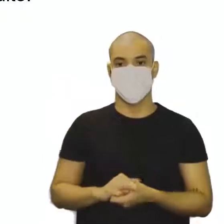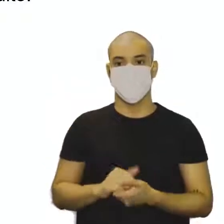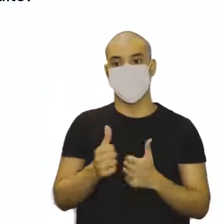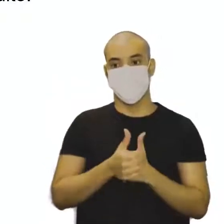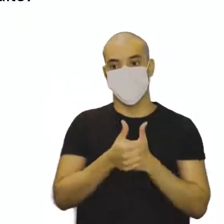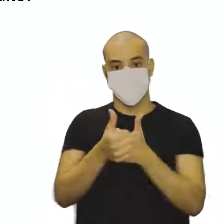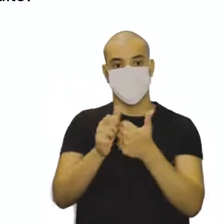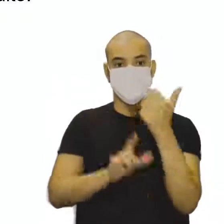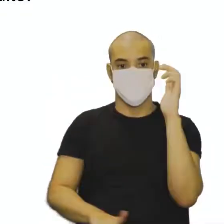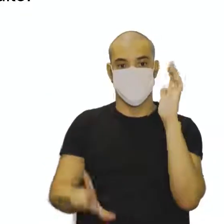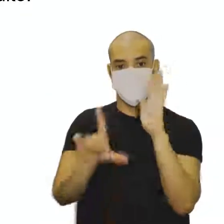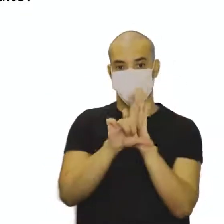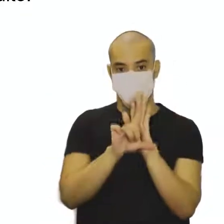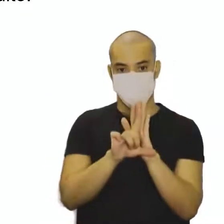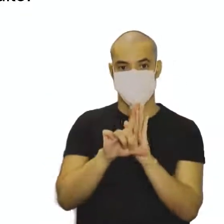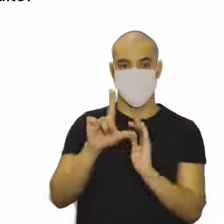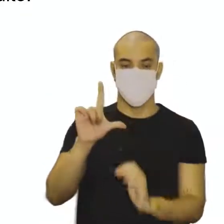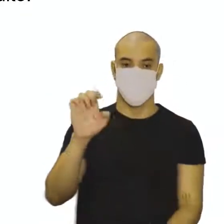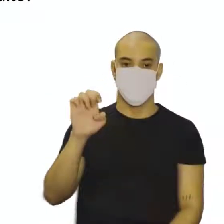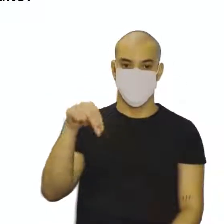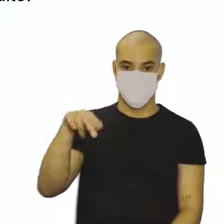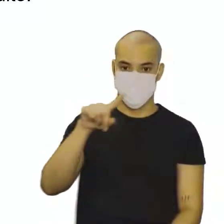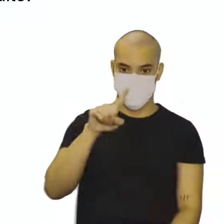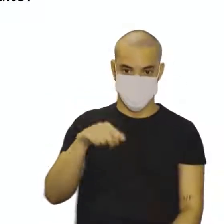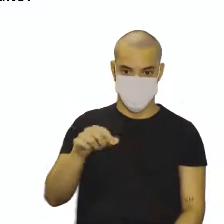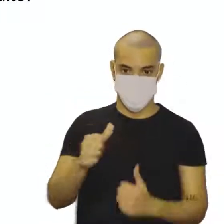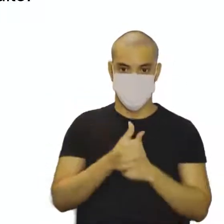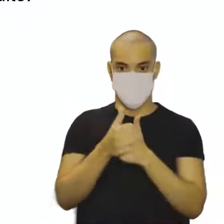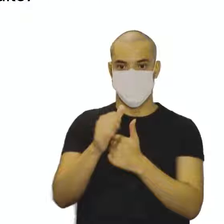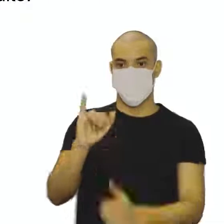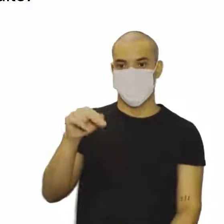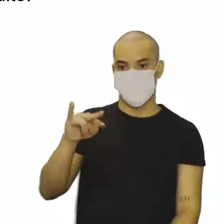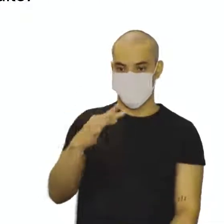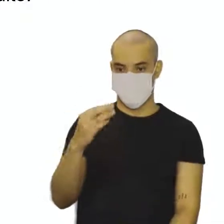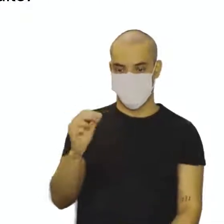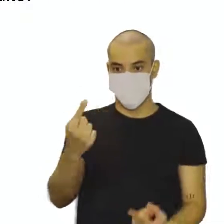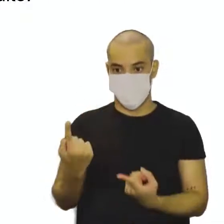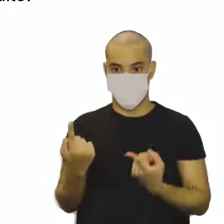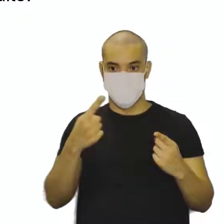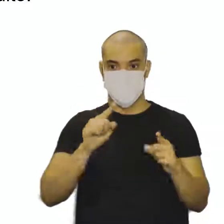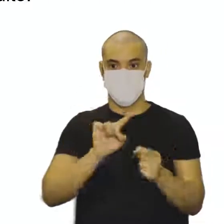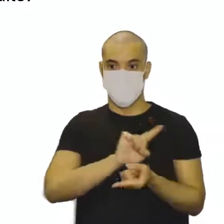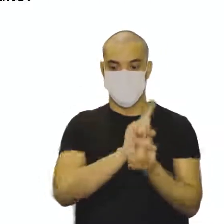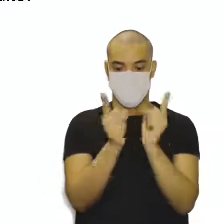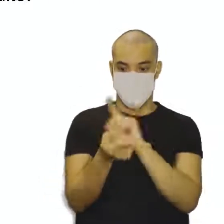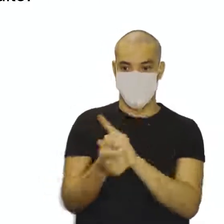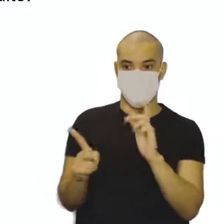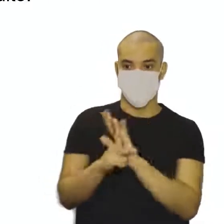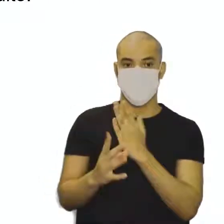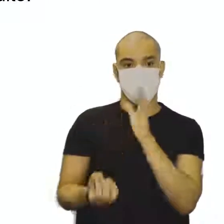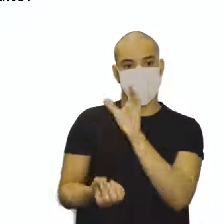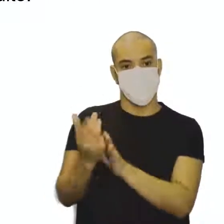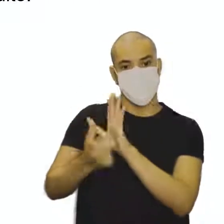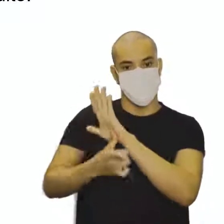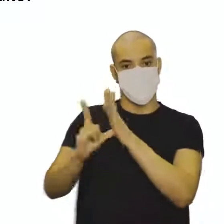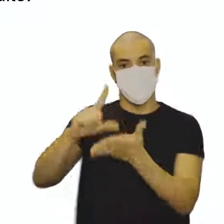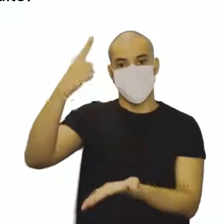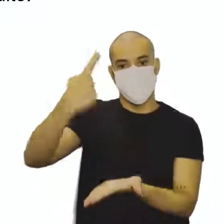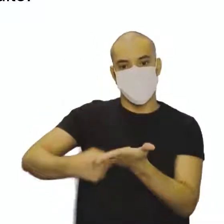com a lei de Lenz, com a intenção de produzir um fluxo contrário ao fluxo devido à corrente estabelecida